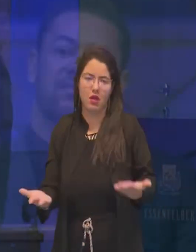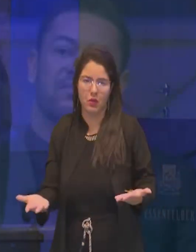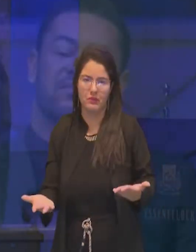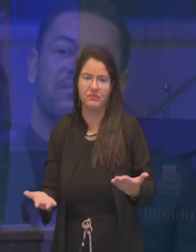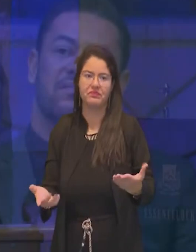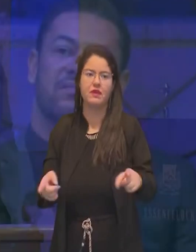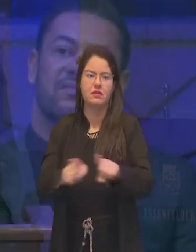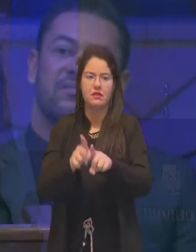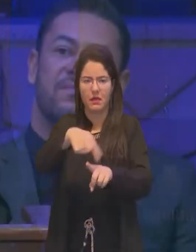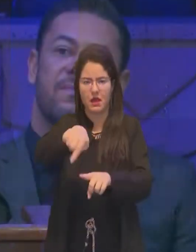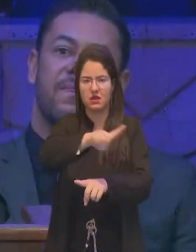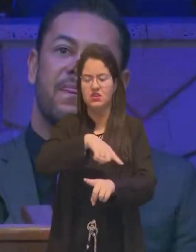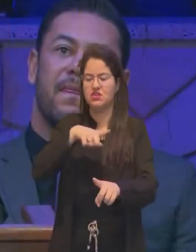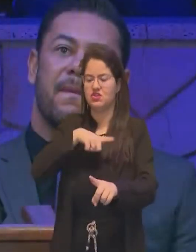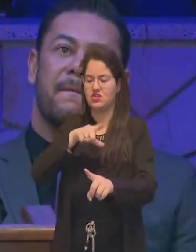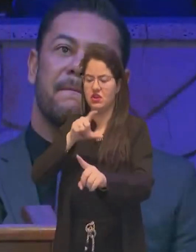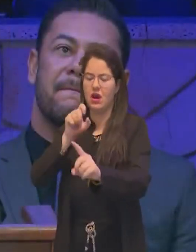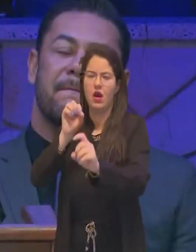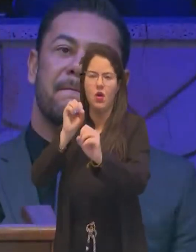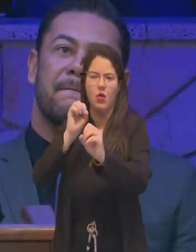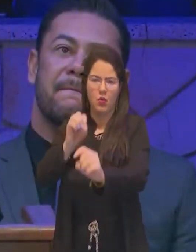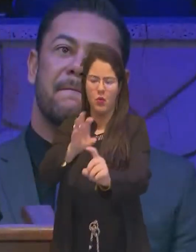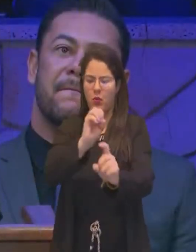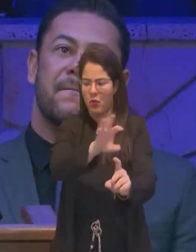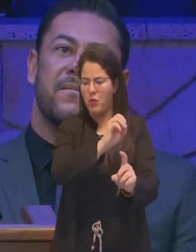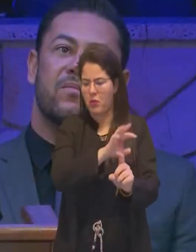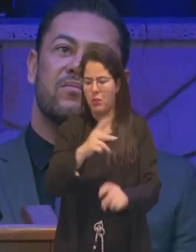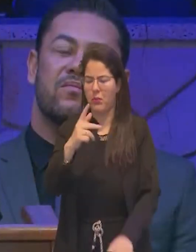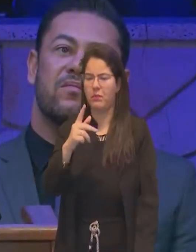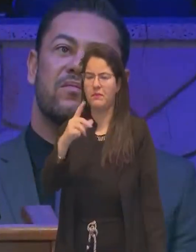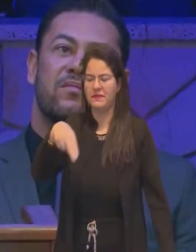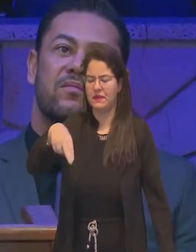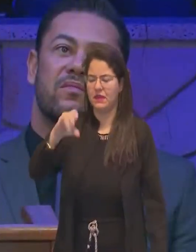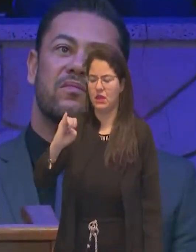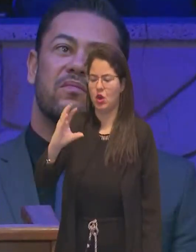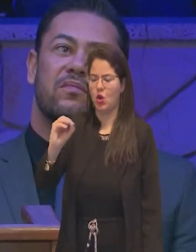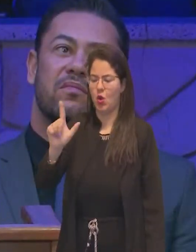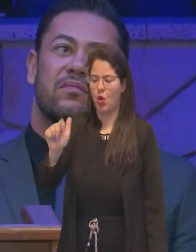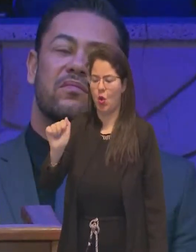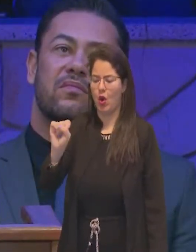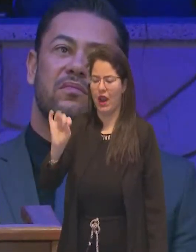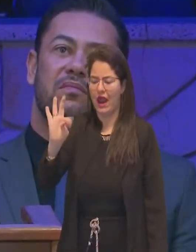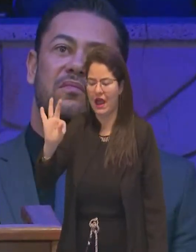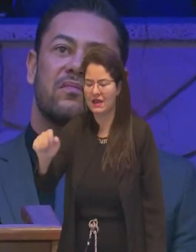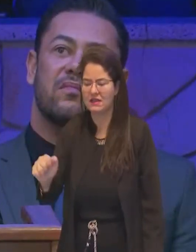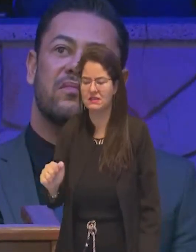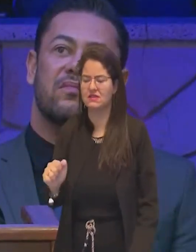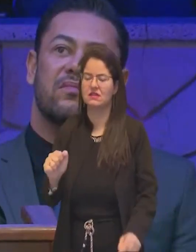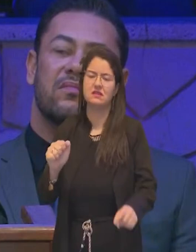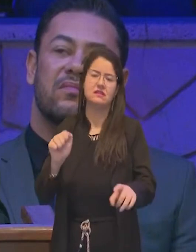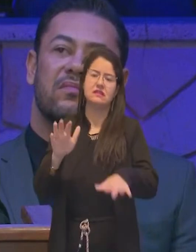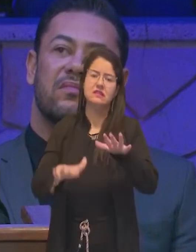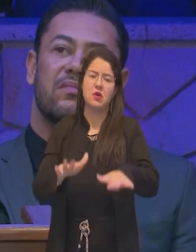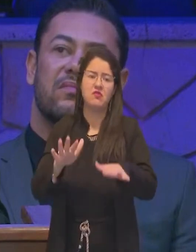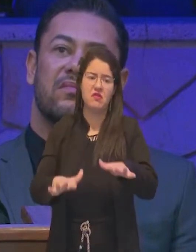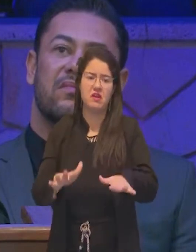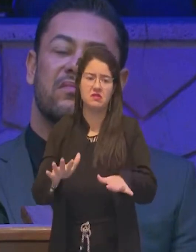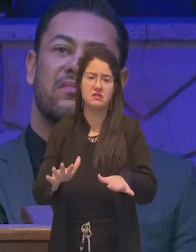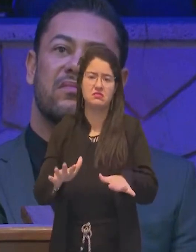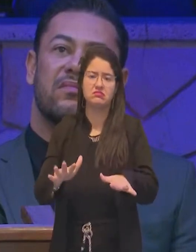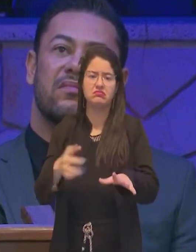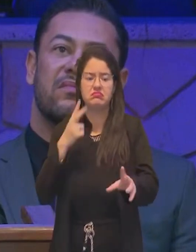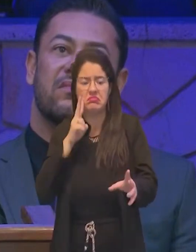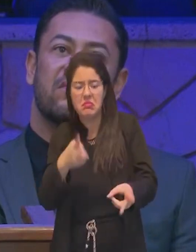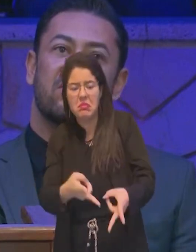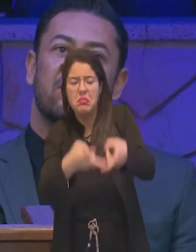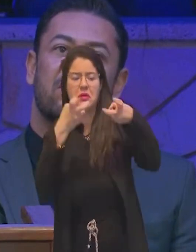aqueles profetas, os nicolaítas, talvez não foi porque Deus mostrou para eles a heresia dos nicolaítas. Talvez foi porque